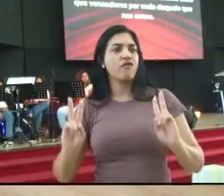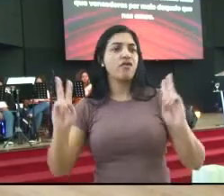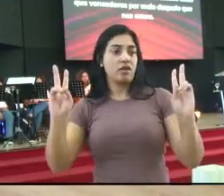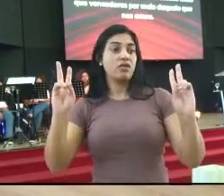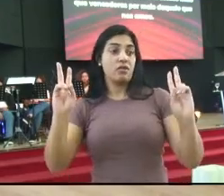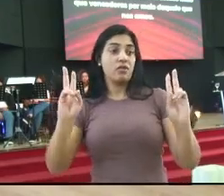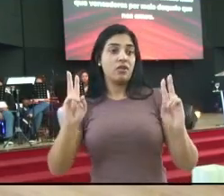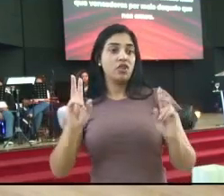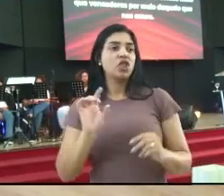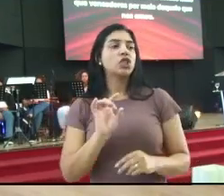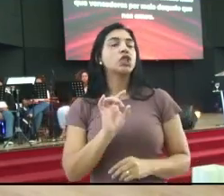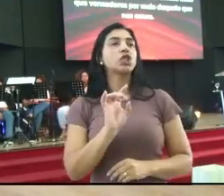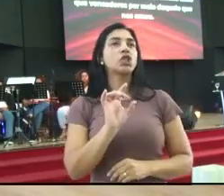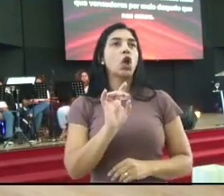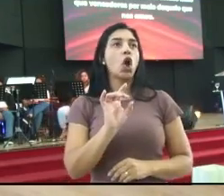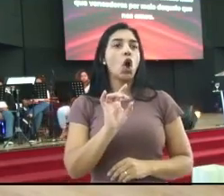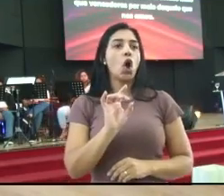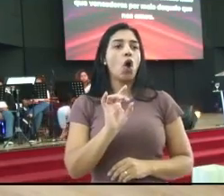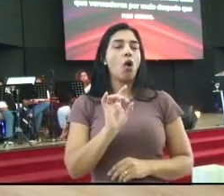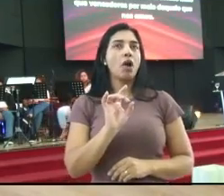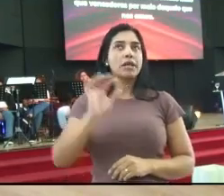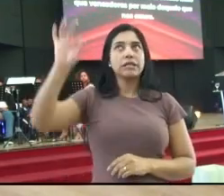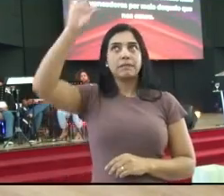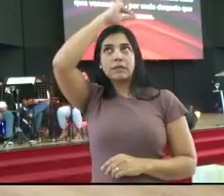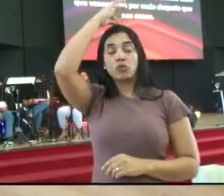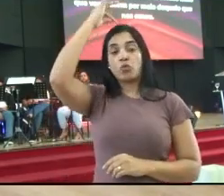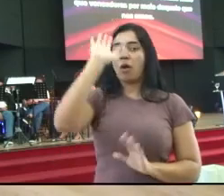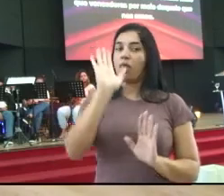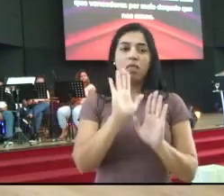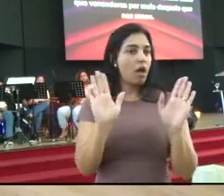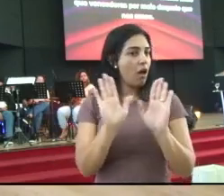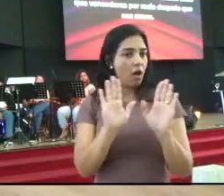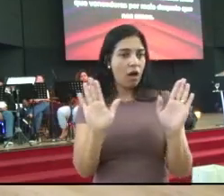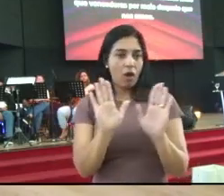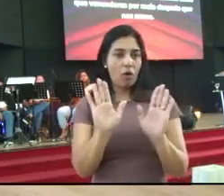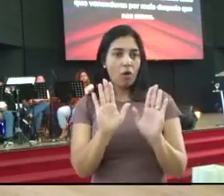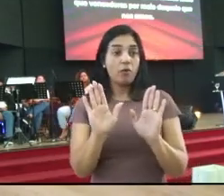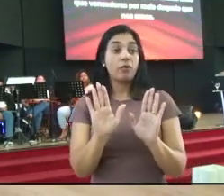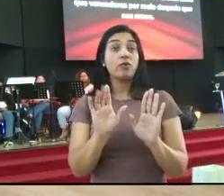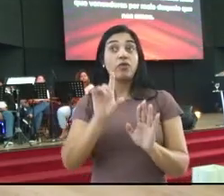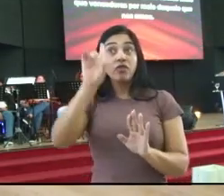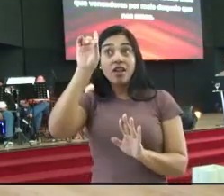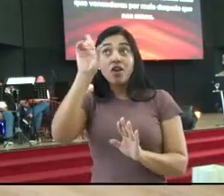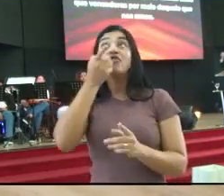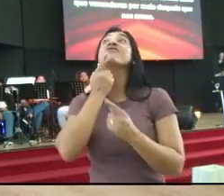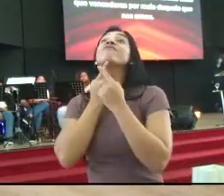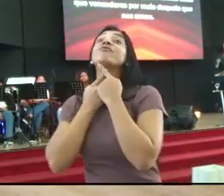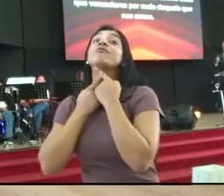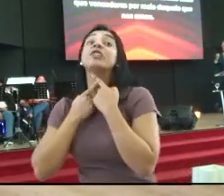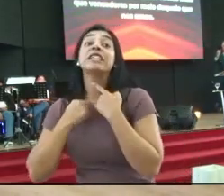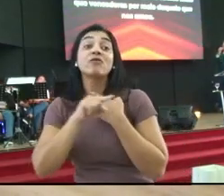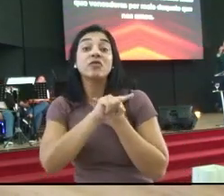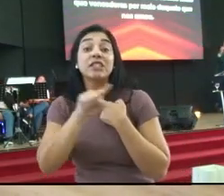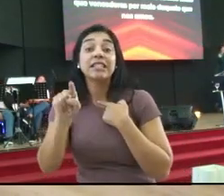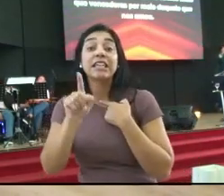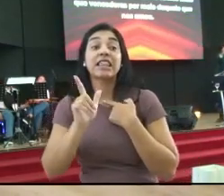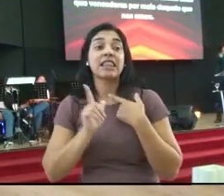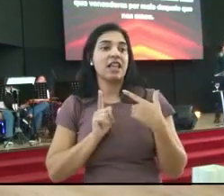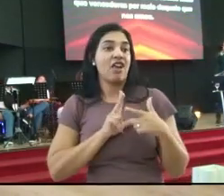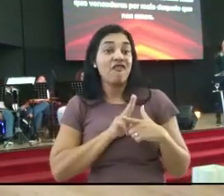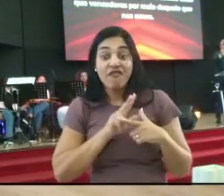vitoriosa, não só na dimensão espiritual, Mas Deus deseja que você